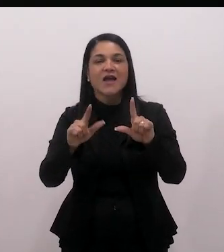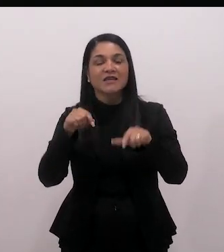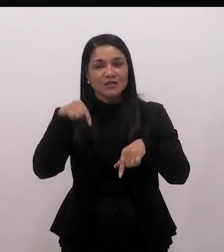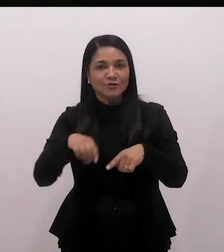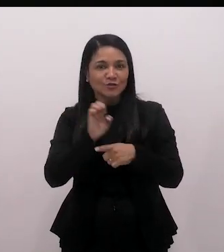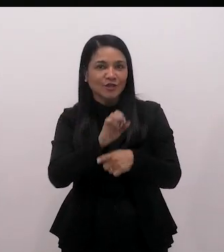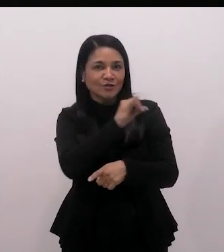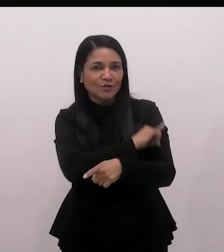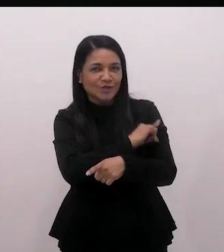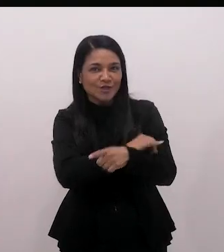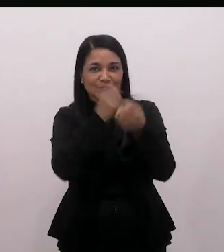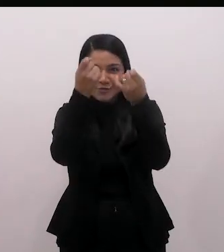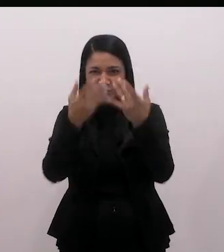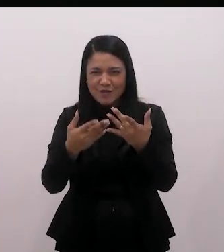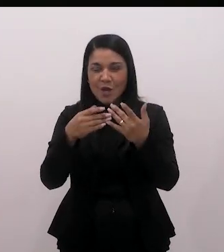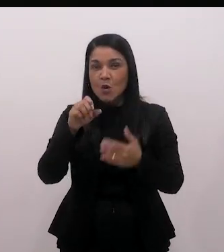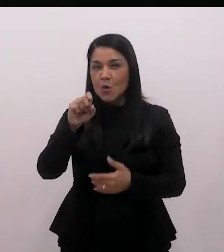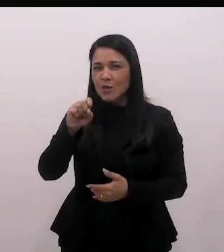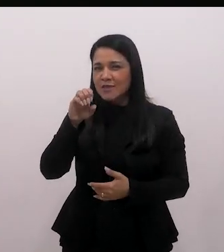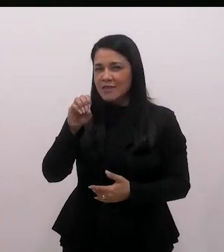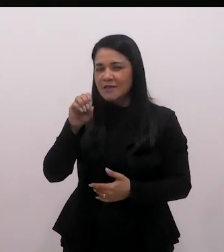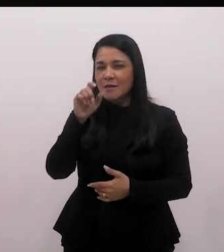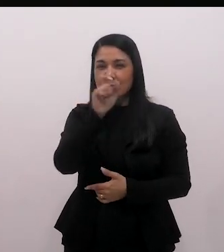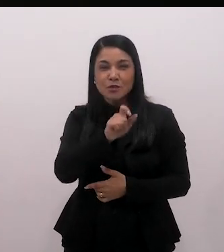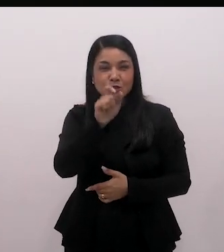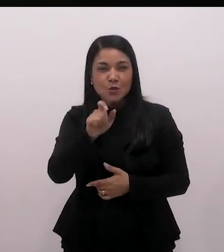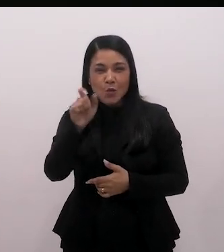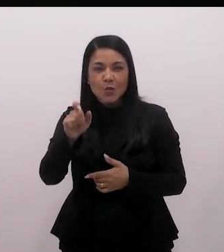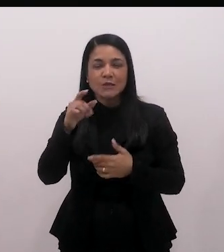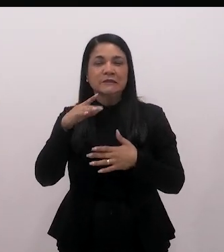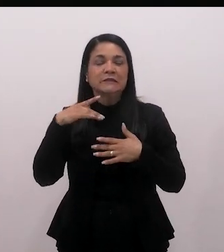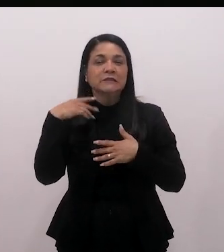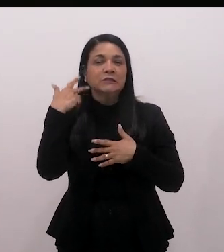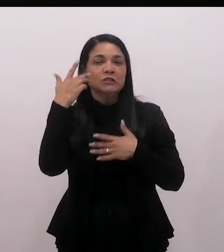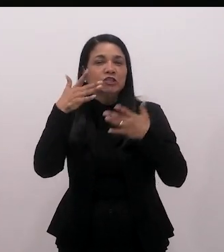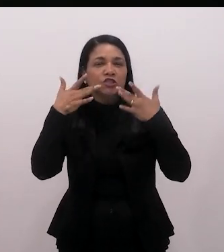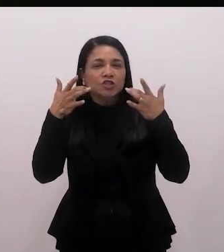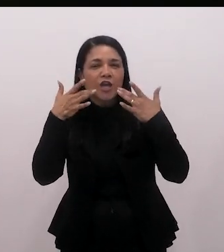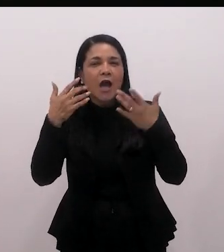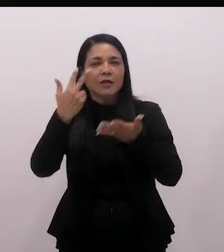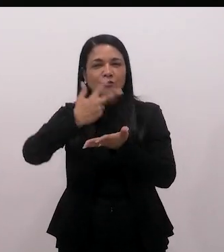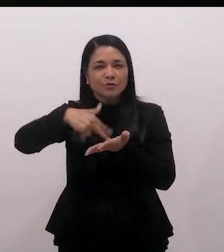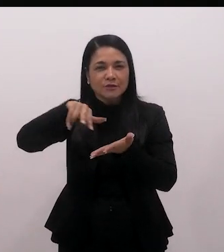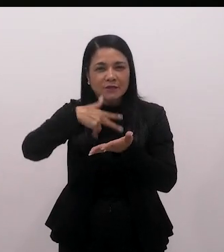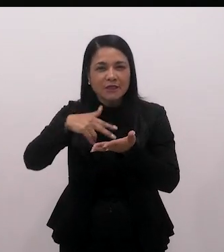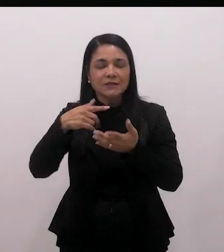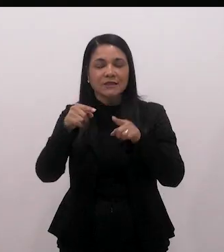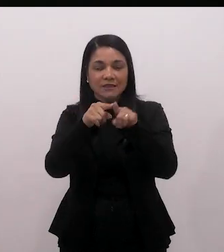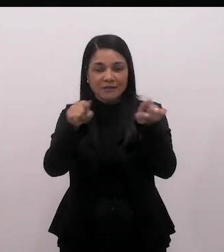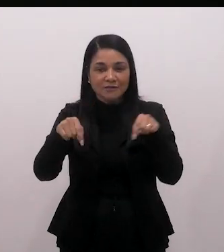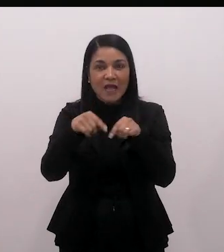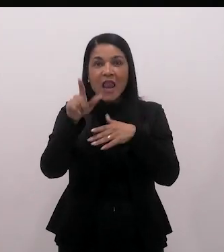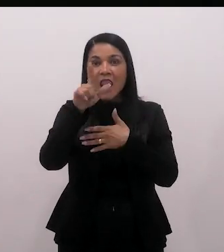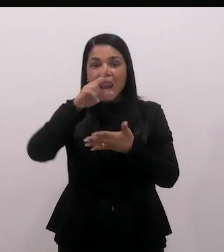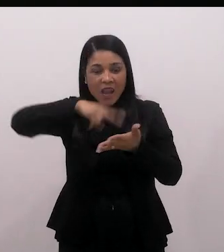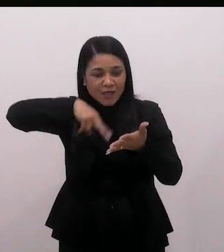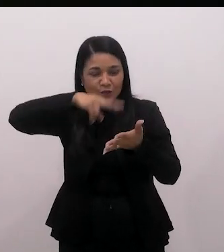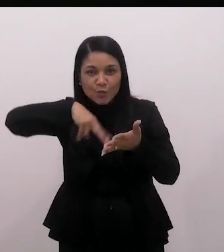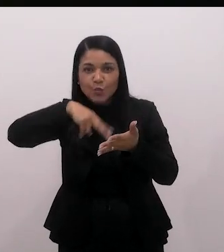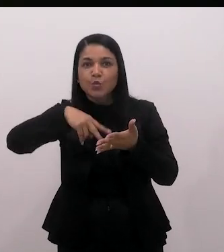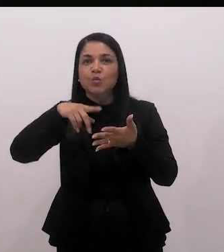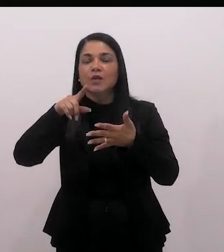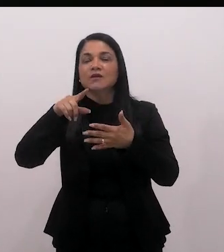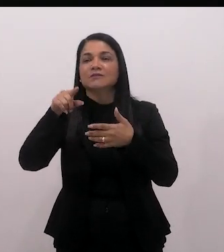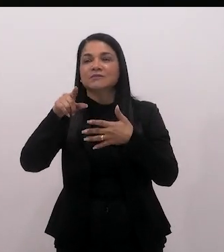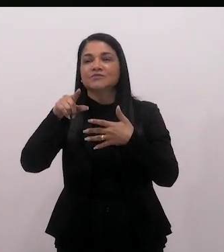Rio de Vamos Janeiro lá. e você Tá trouxe aqui, 80 pessoas, tem dança, tem teatro, tem gabinete de leitura. Eu vi que você vai fazer um